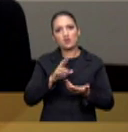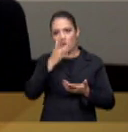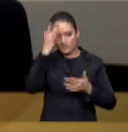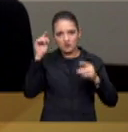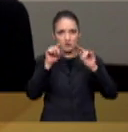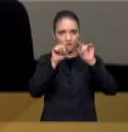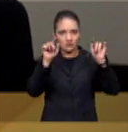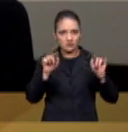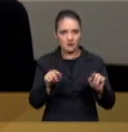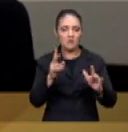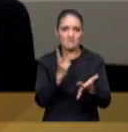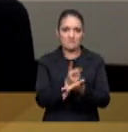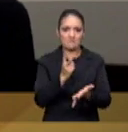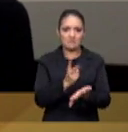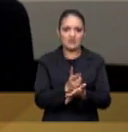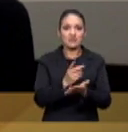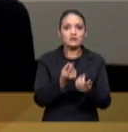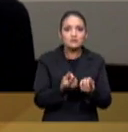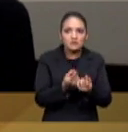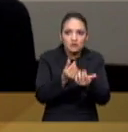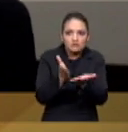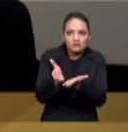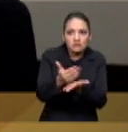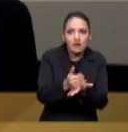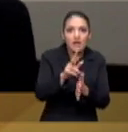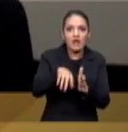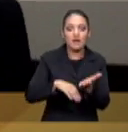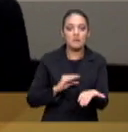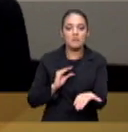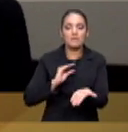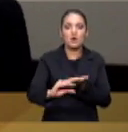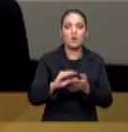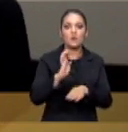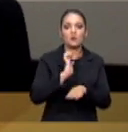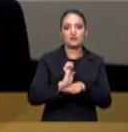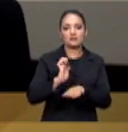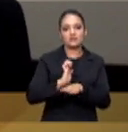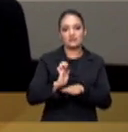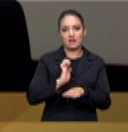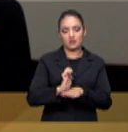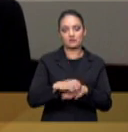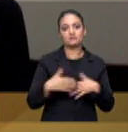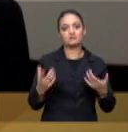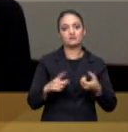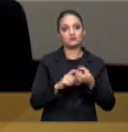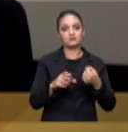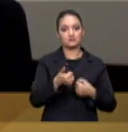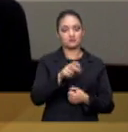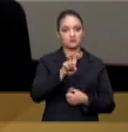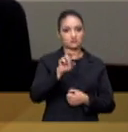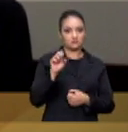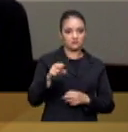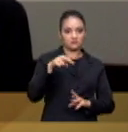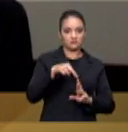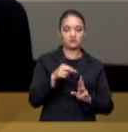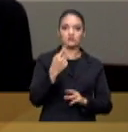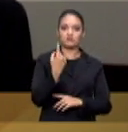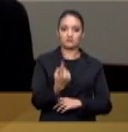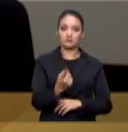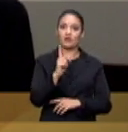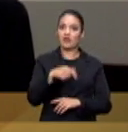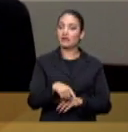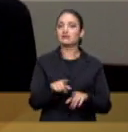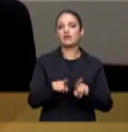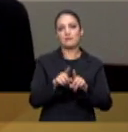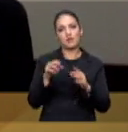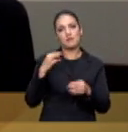servidores, pertençam ao Estado. E no caso do 158, inciso 1º, pertençam aos municípios.